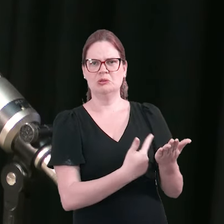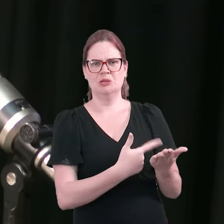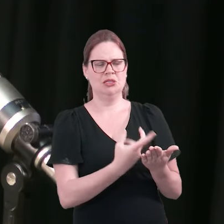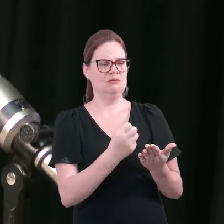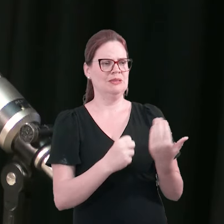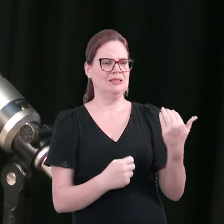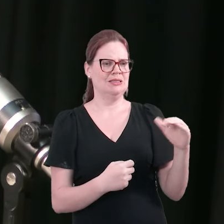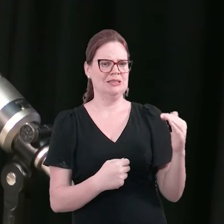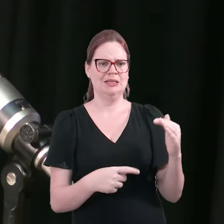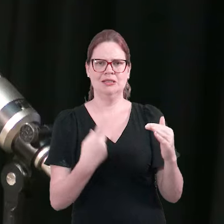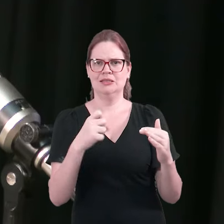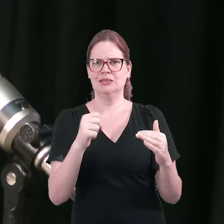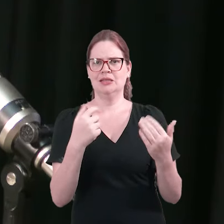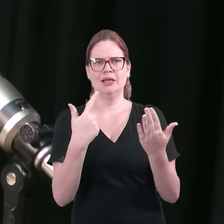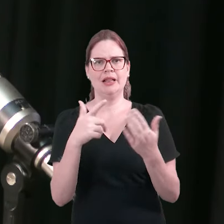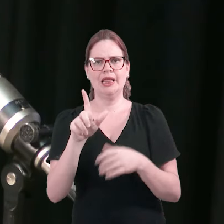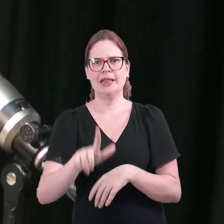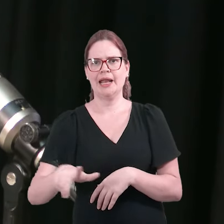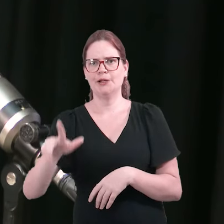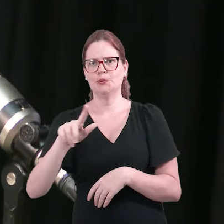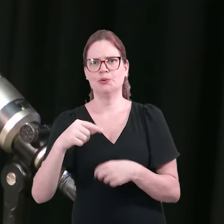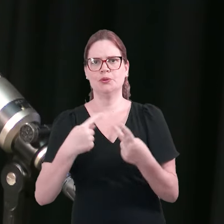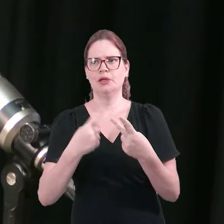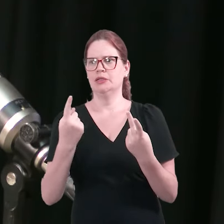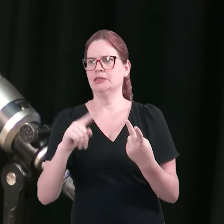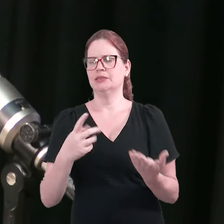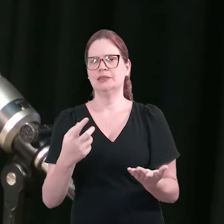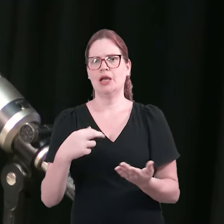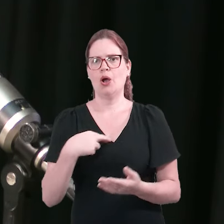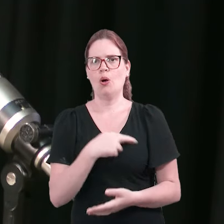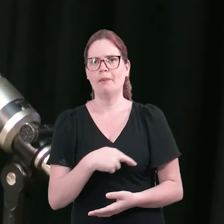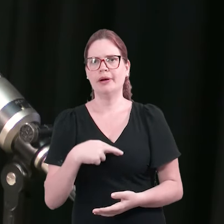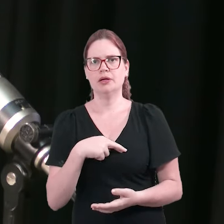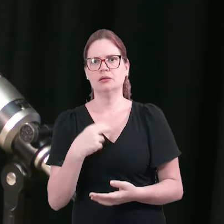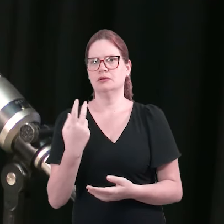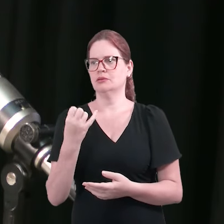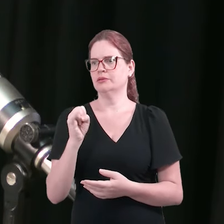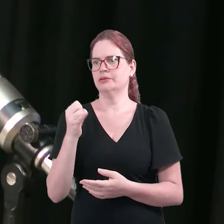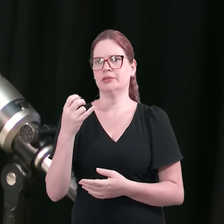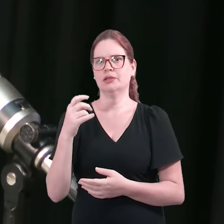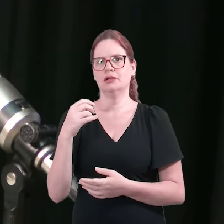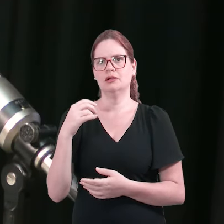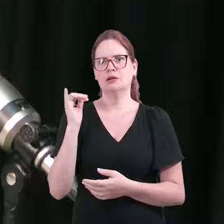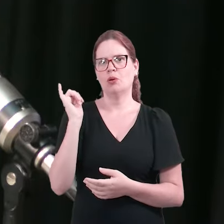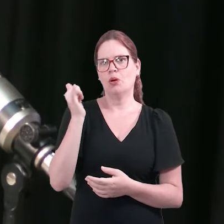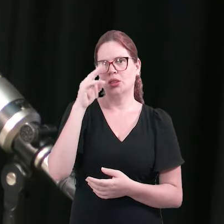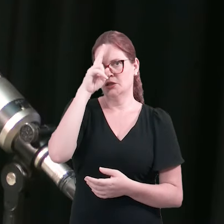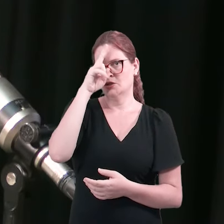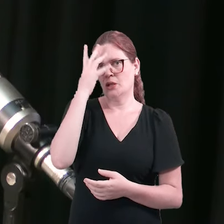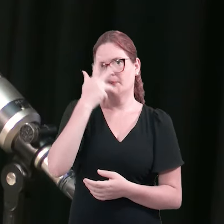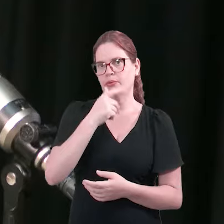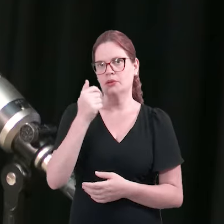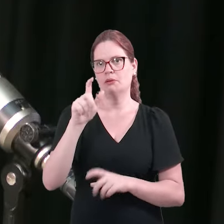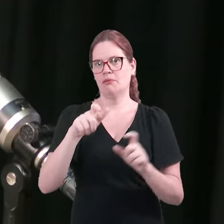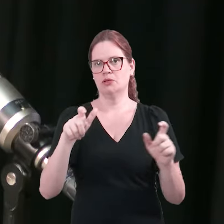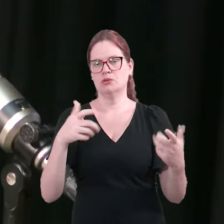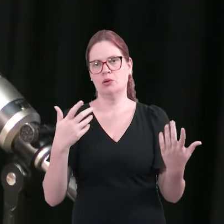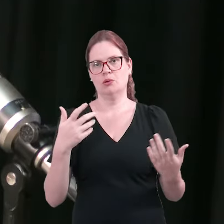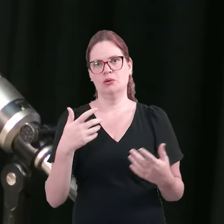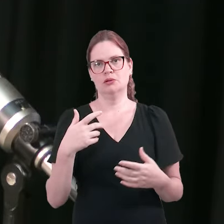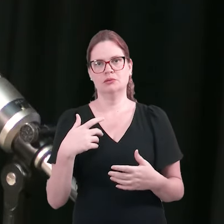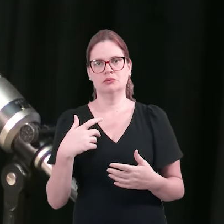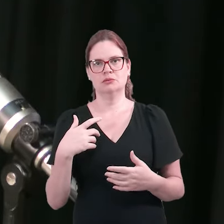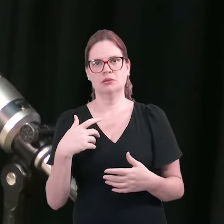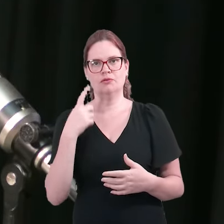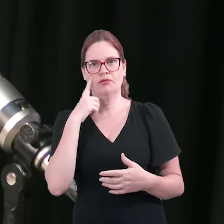livro, seja um livro de ciência, um livro de literatura, um livro de romance, um livro que conta uma história bonita para alguém